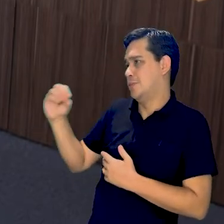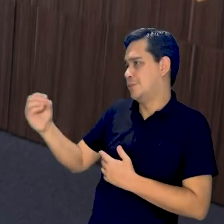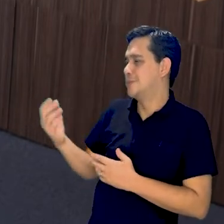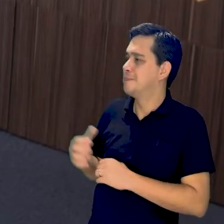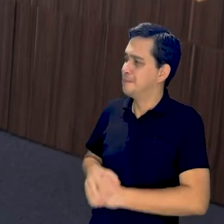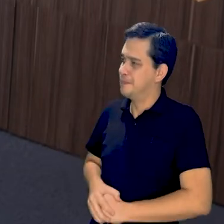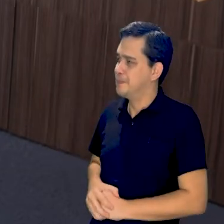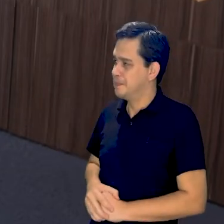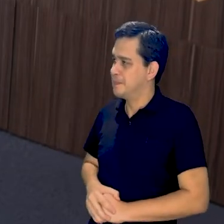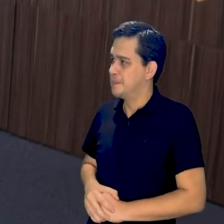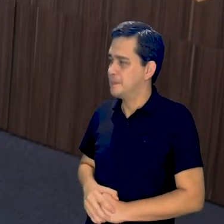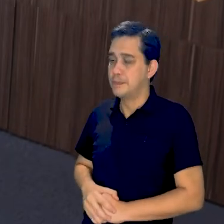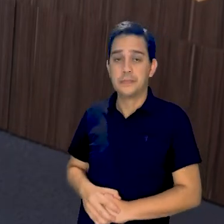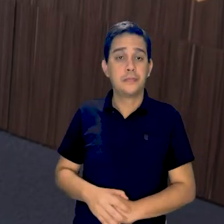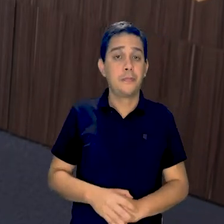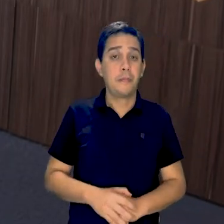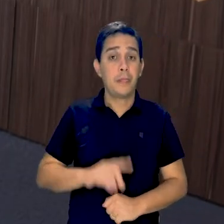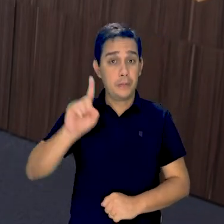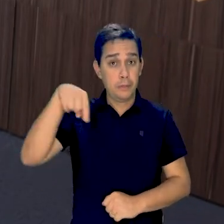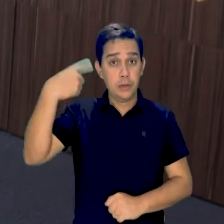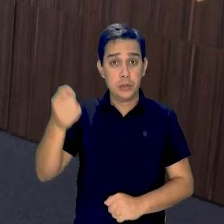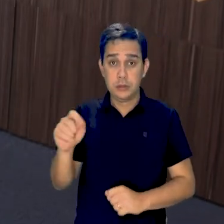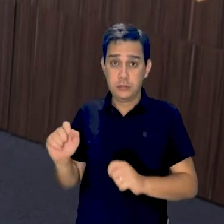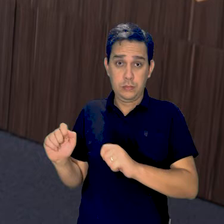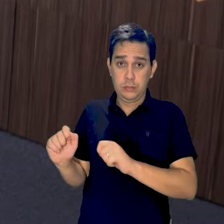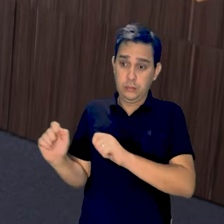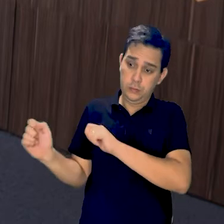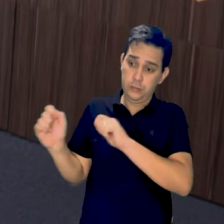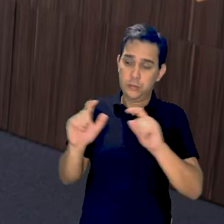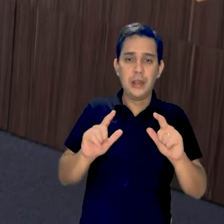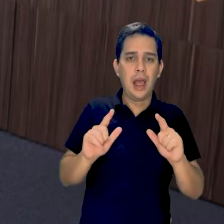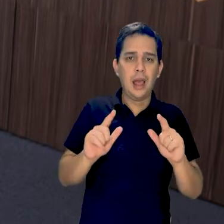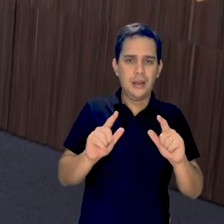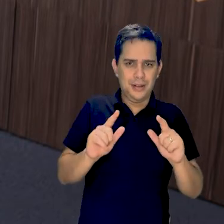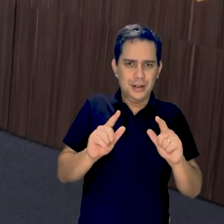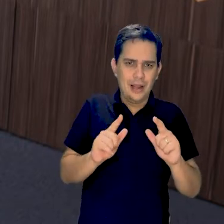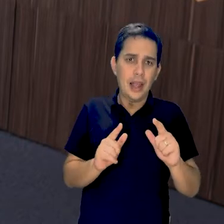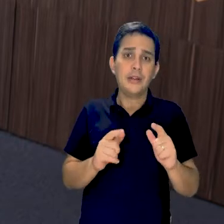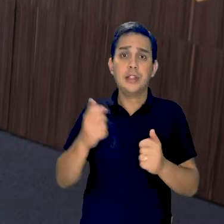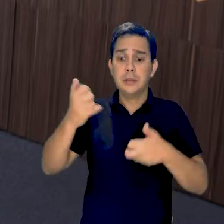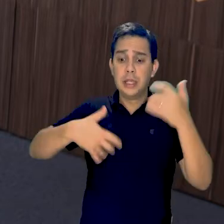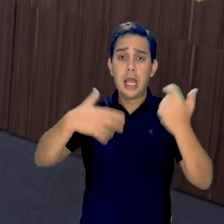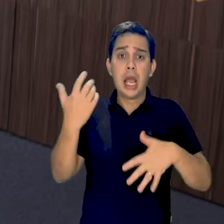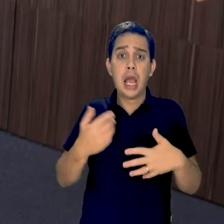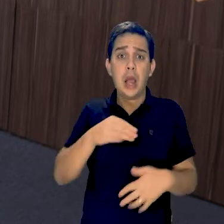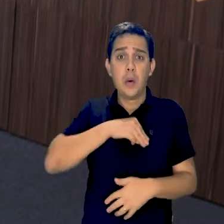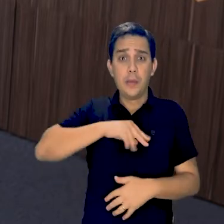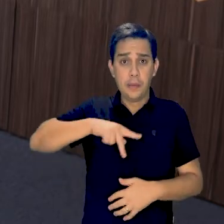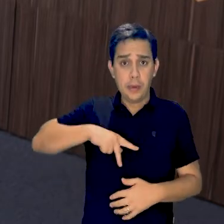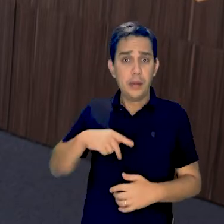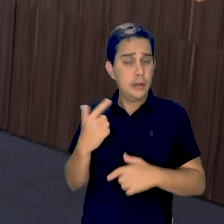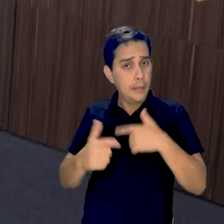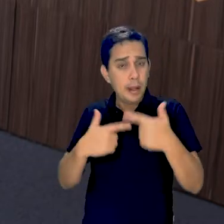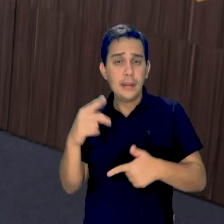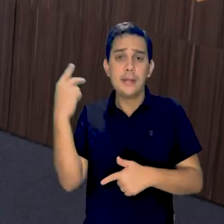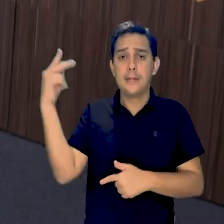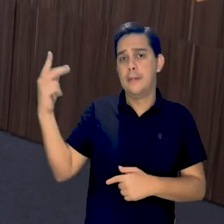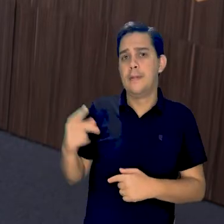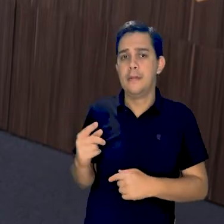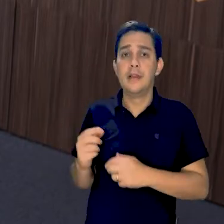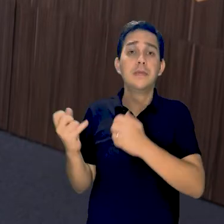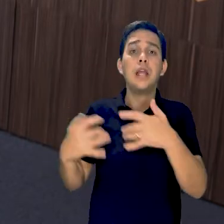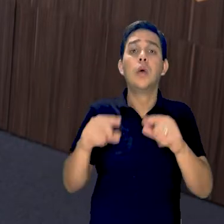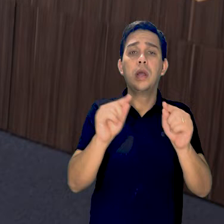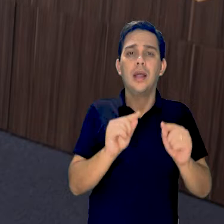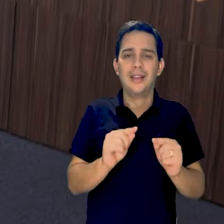E no próximo bloco nós vamos exibir a segunda parte do quadro Conheça a Atuação do MPRJ. Você vai ficar por dentro da denúncia